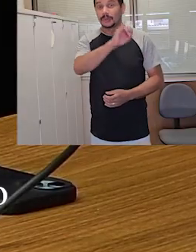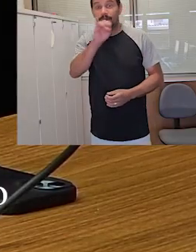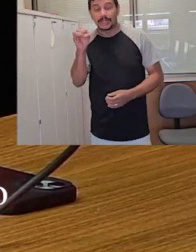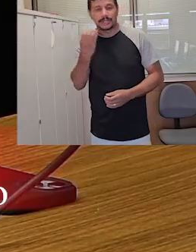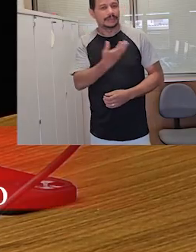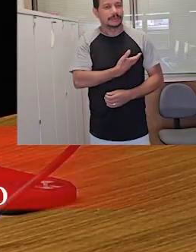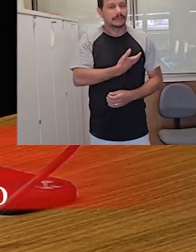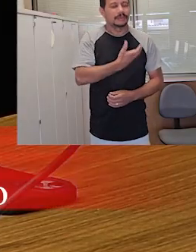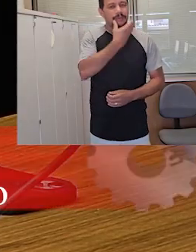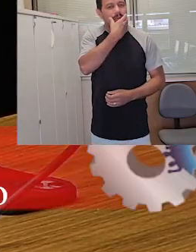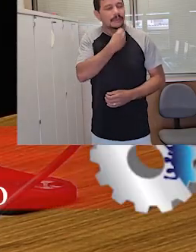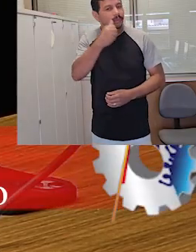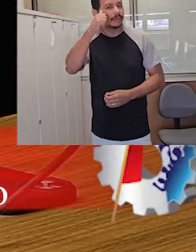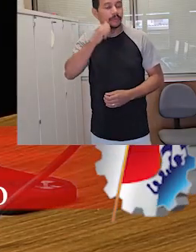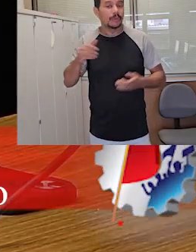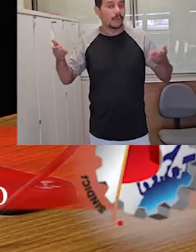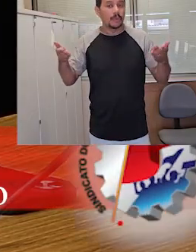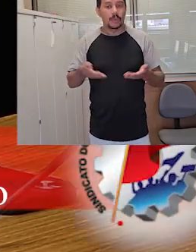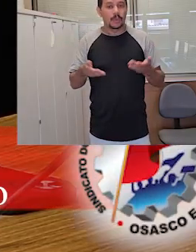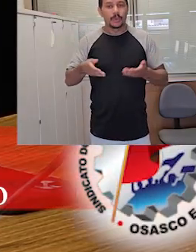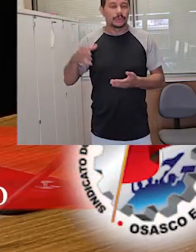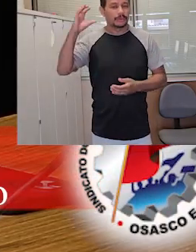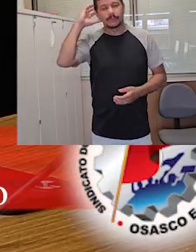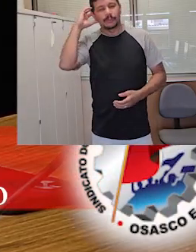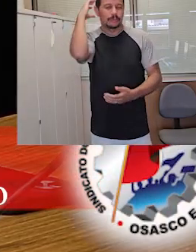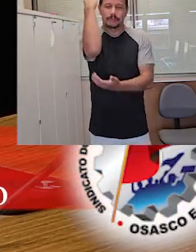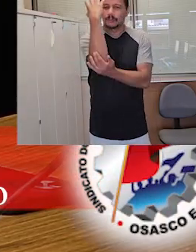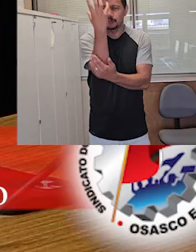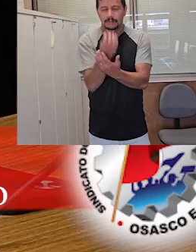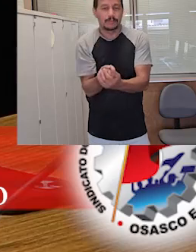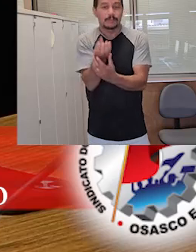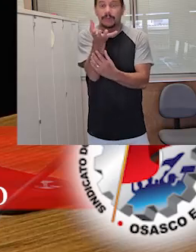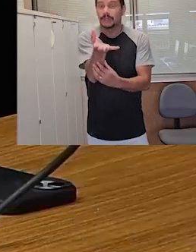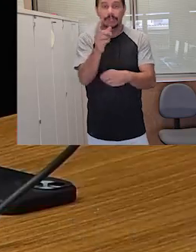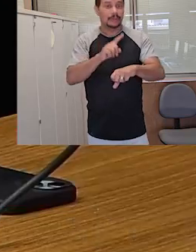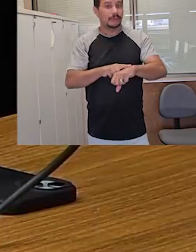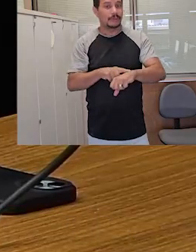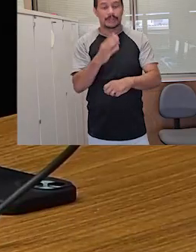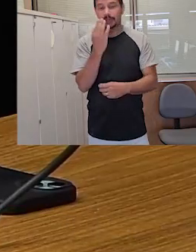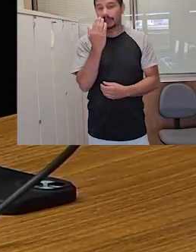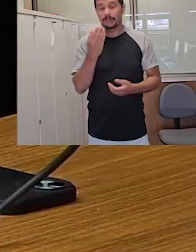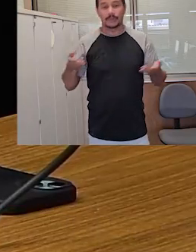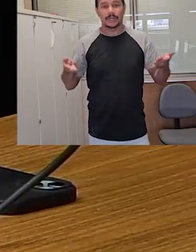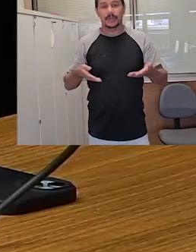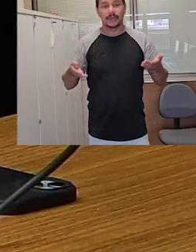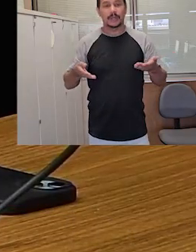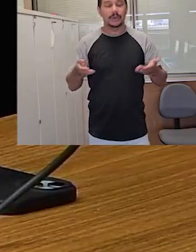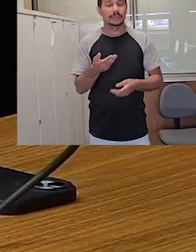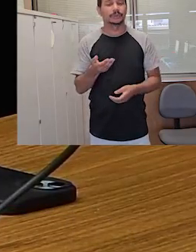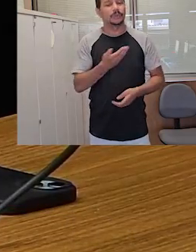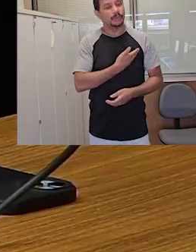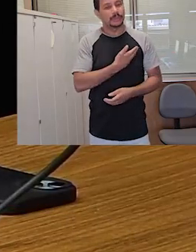Olá, companheiros, olá, companheiras. Hoje mais um podcast Hora da Boia aqui. Estamos com o companheiro